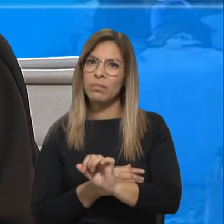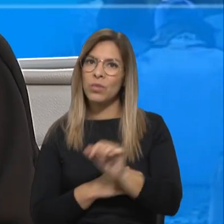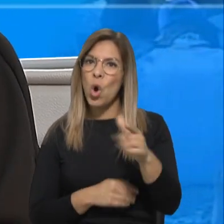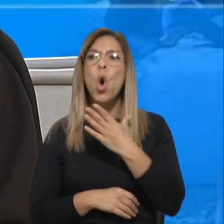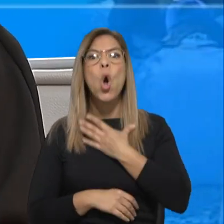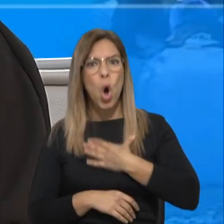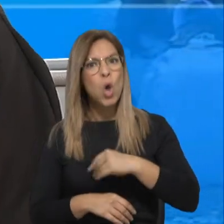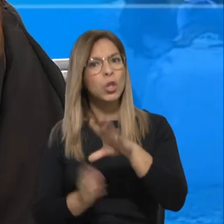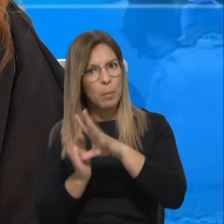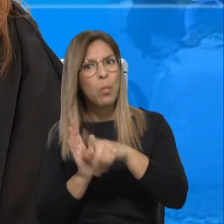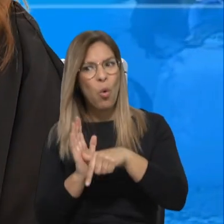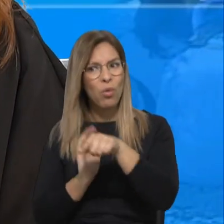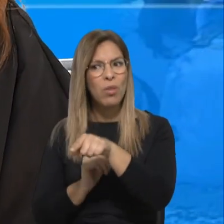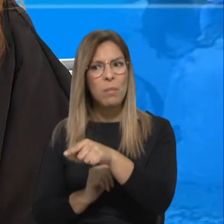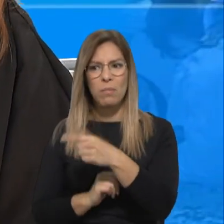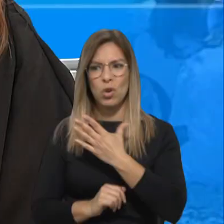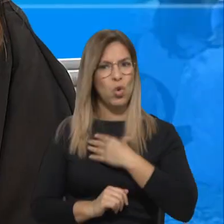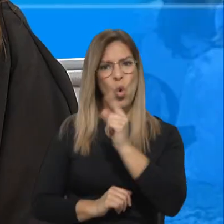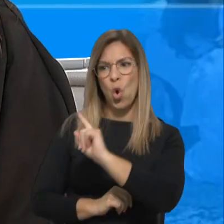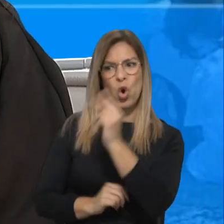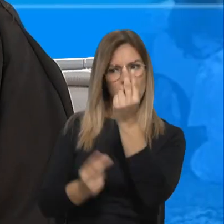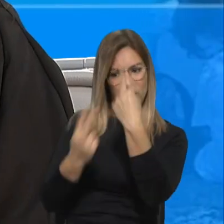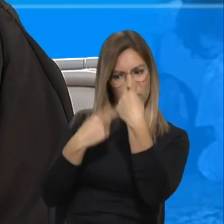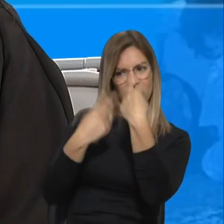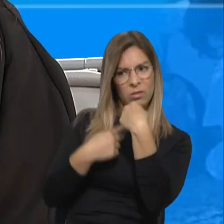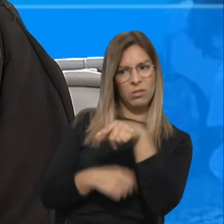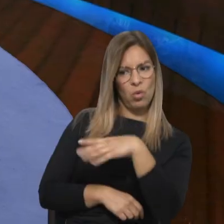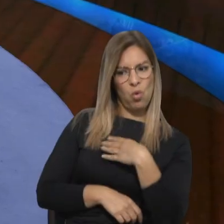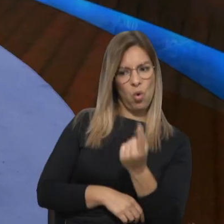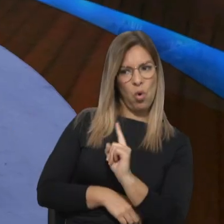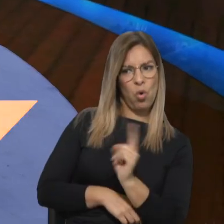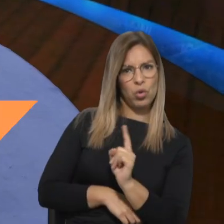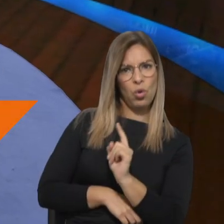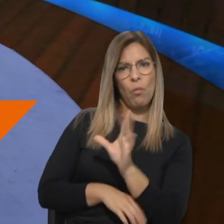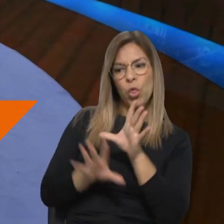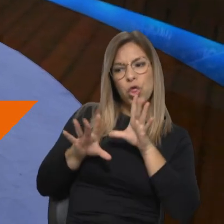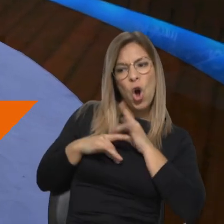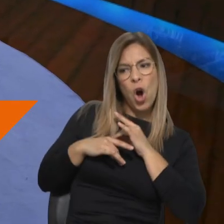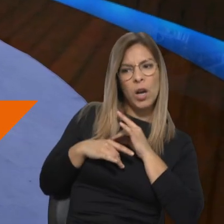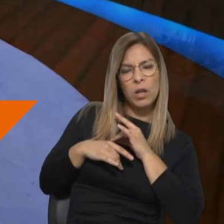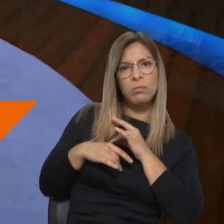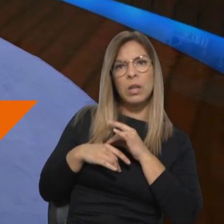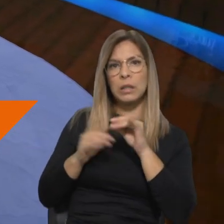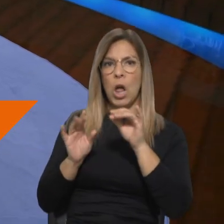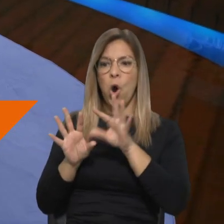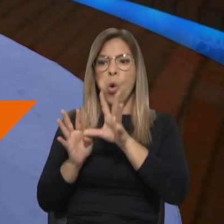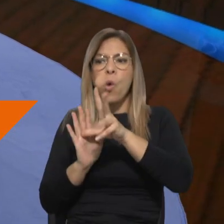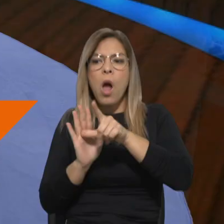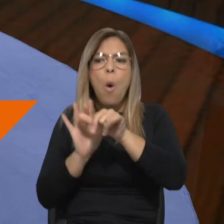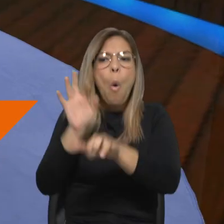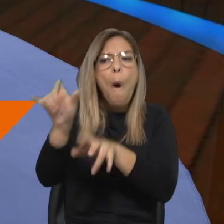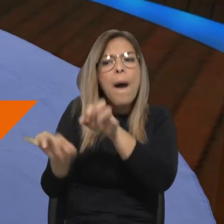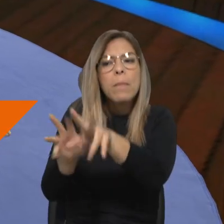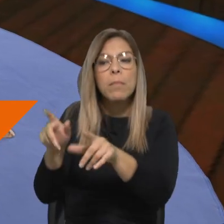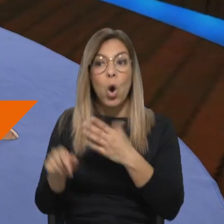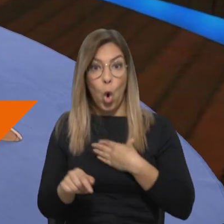muito do polvo, mas não está a gostar da maneira como o polvo está a olhá-la e está a tocá-la com os seus tentáculos. Gosta muito do polvo,